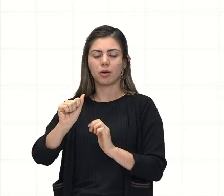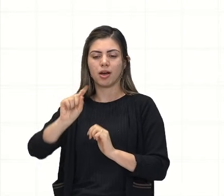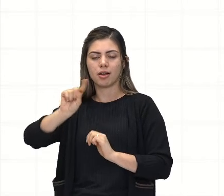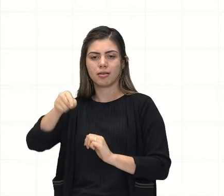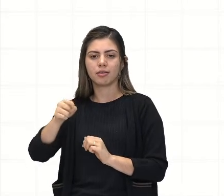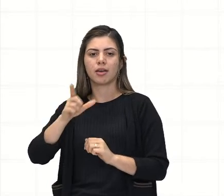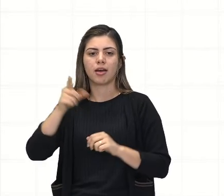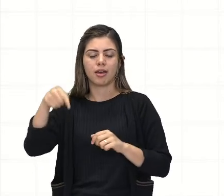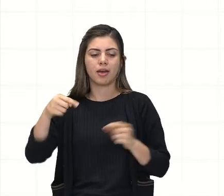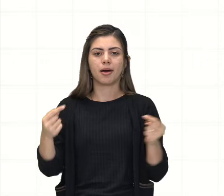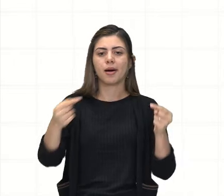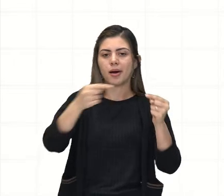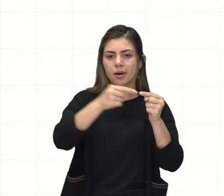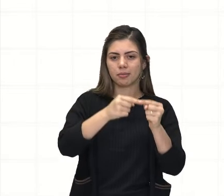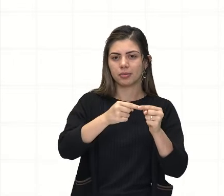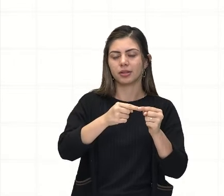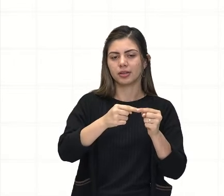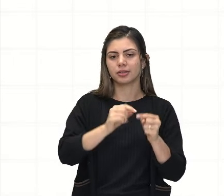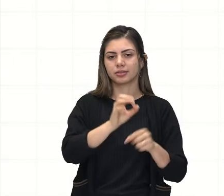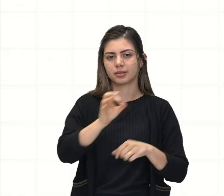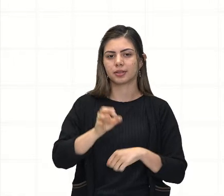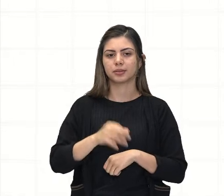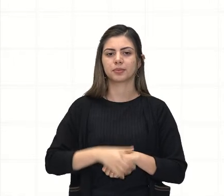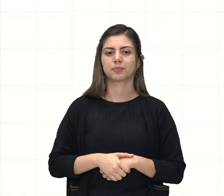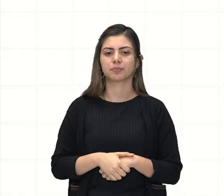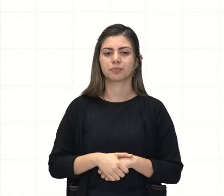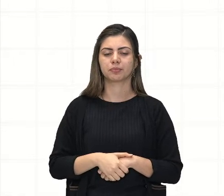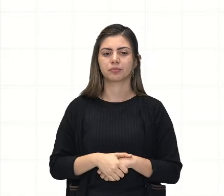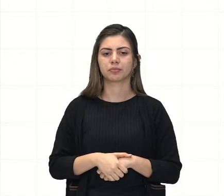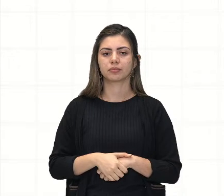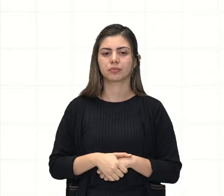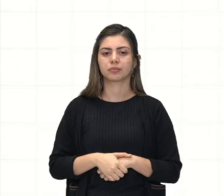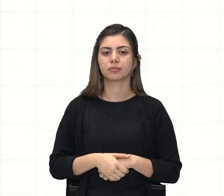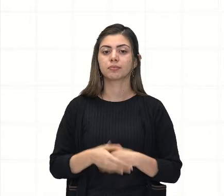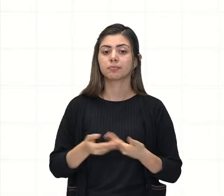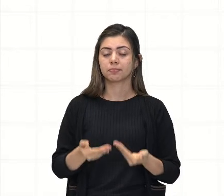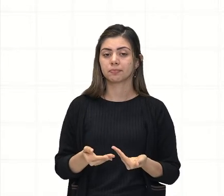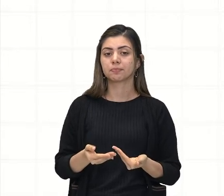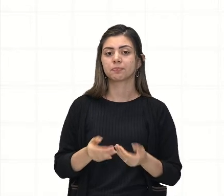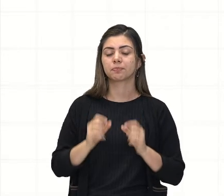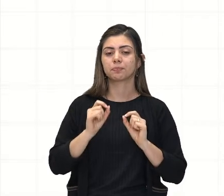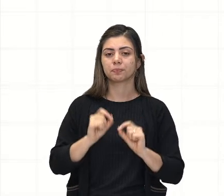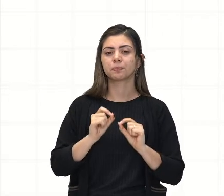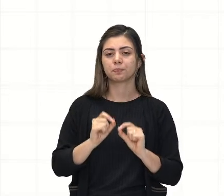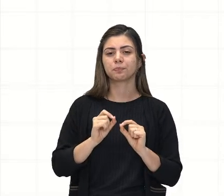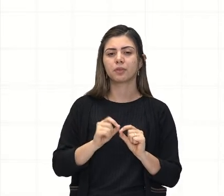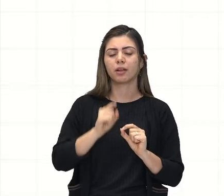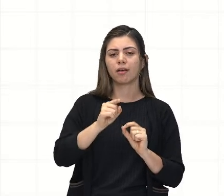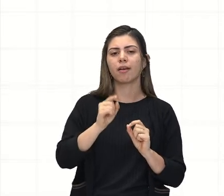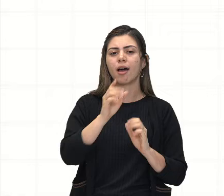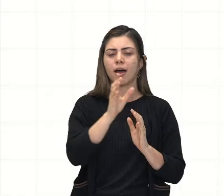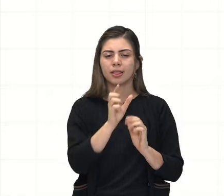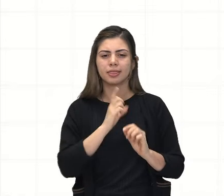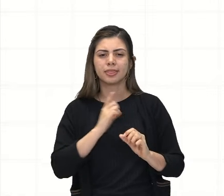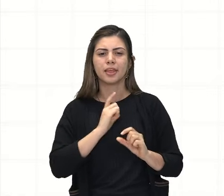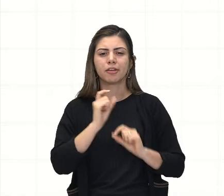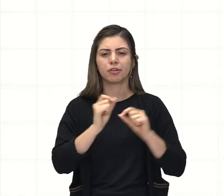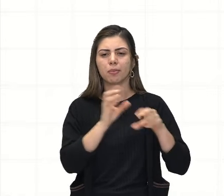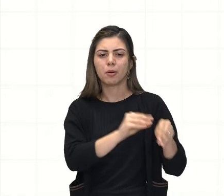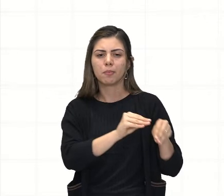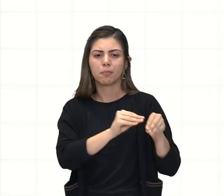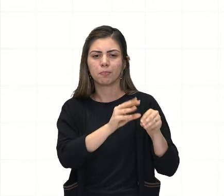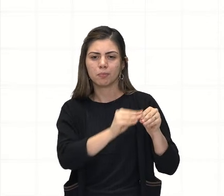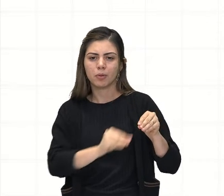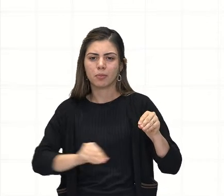5 lados do quadradinho do ponto A'. Em uma translação, todos os pontos de uma figura se deslocam na